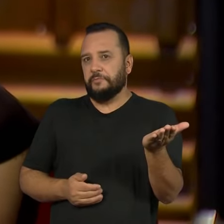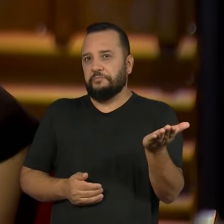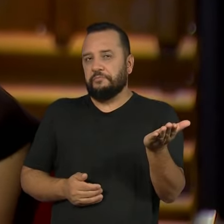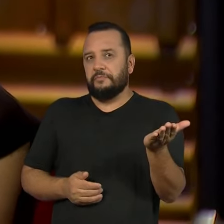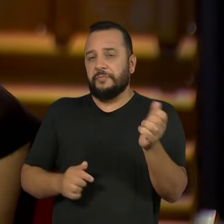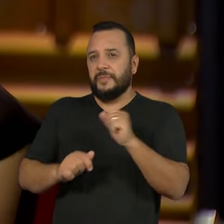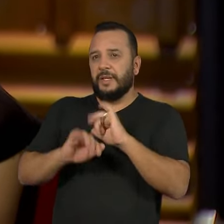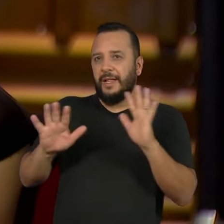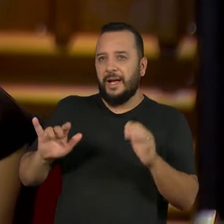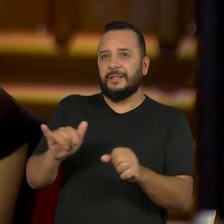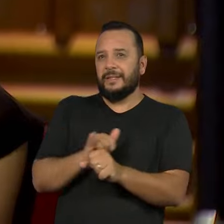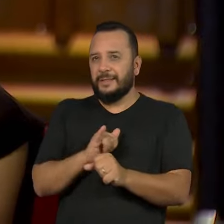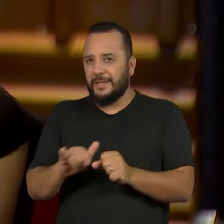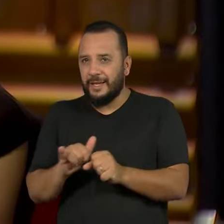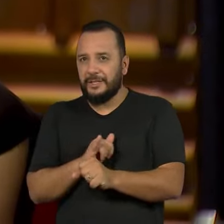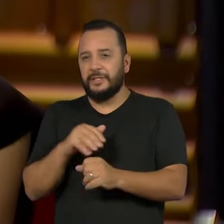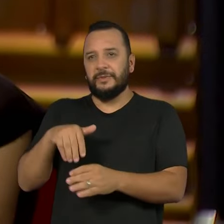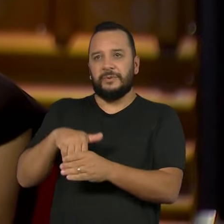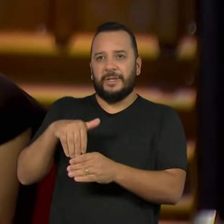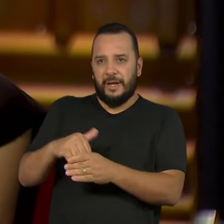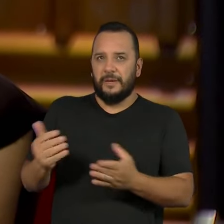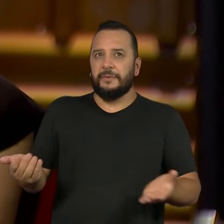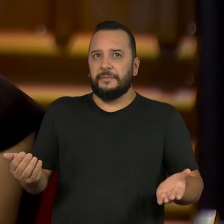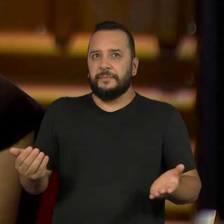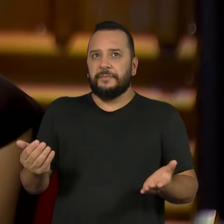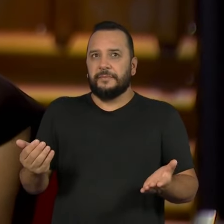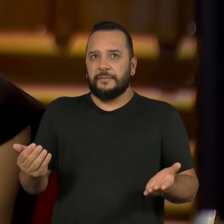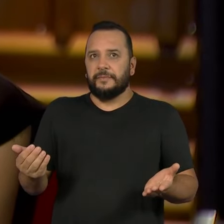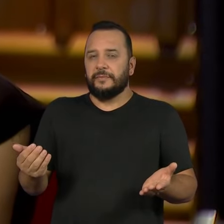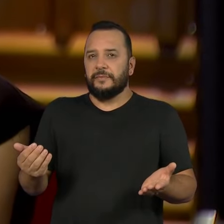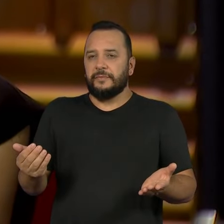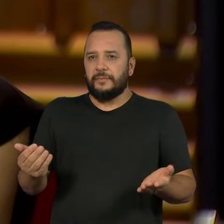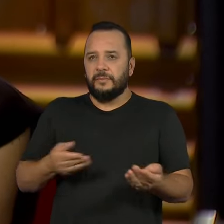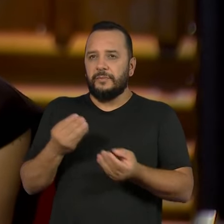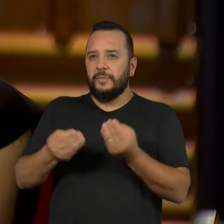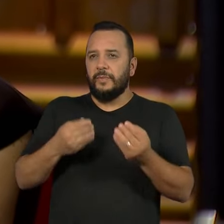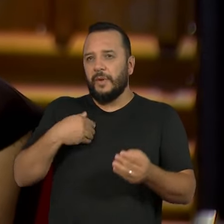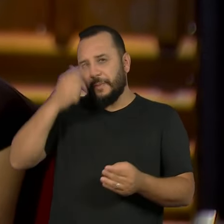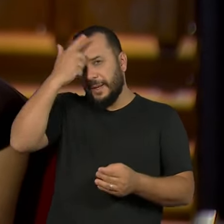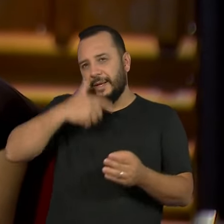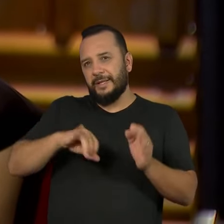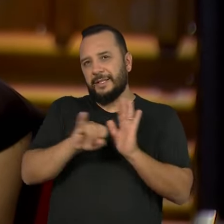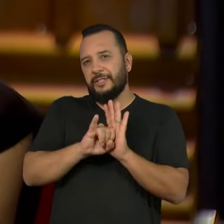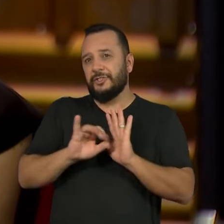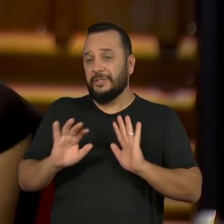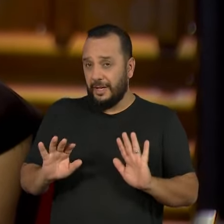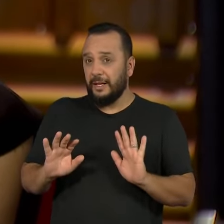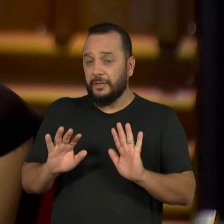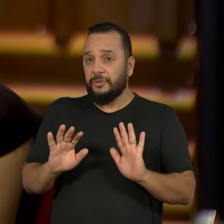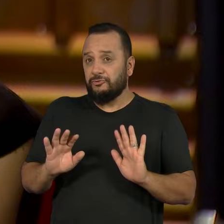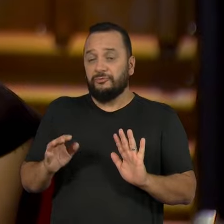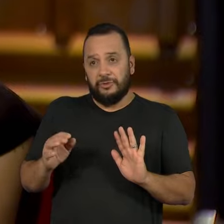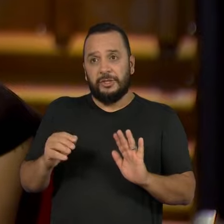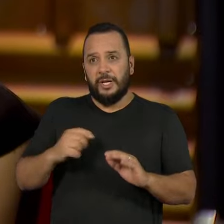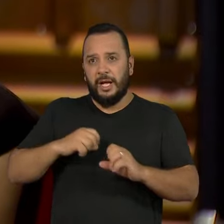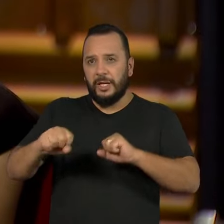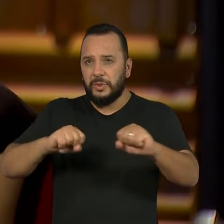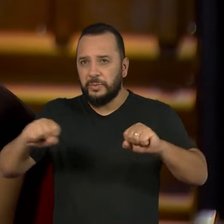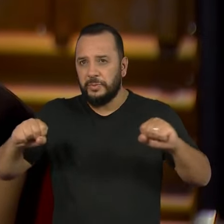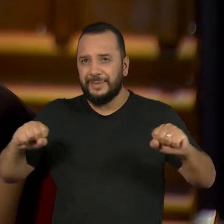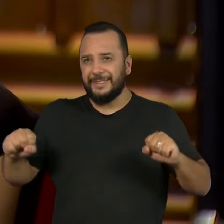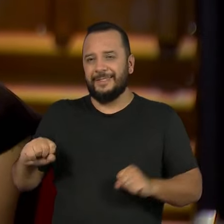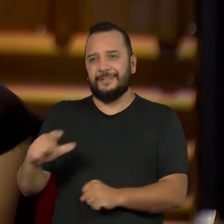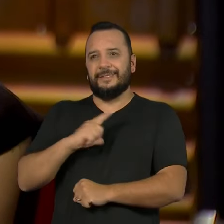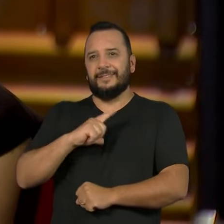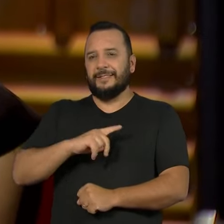nas táticas nas estratégias eleitorais em como a identidade É é é acionada e mobilizada a gente